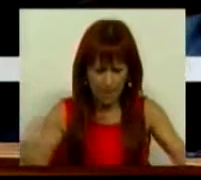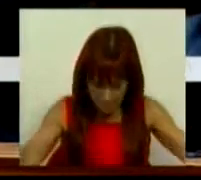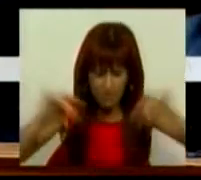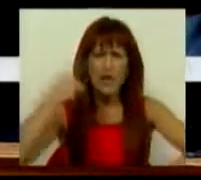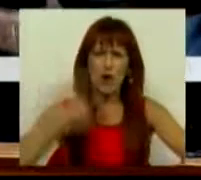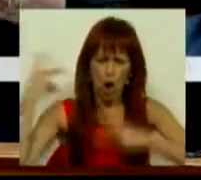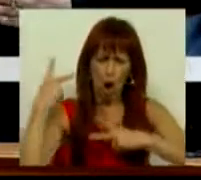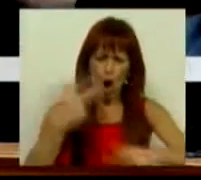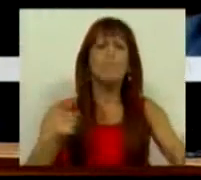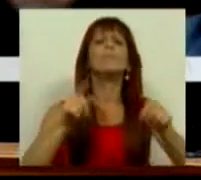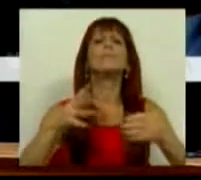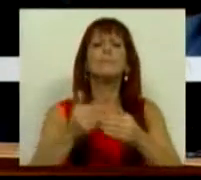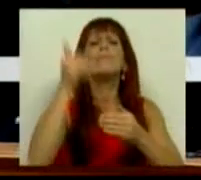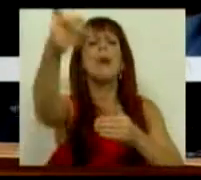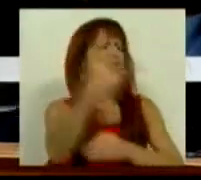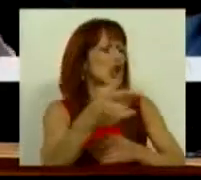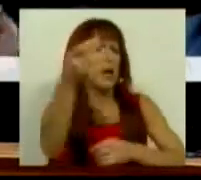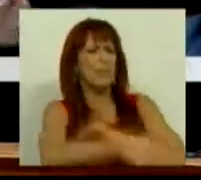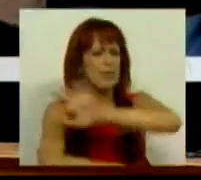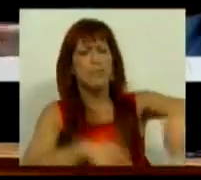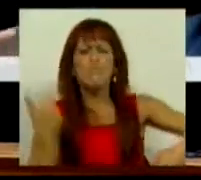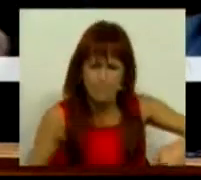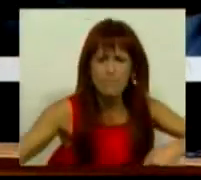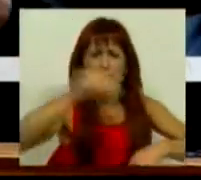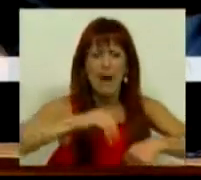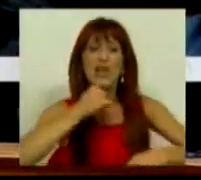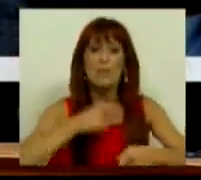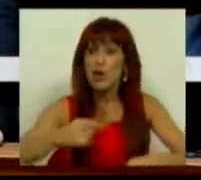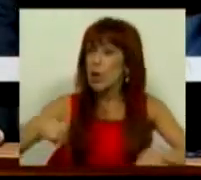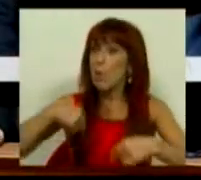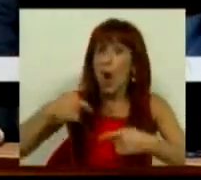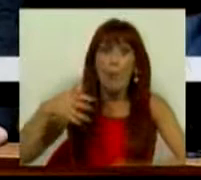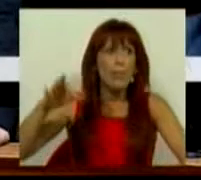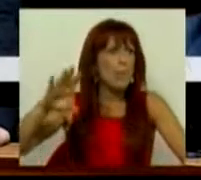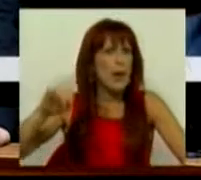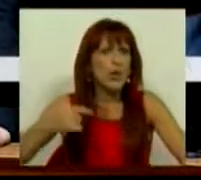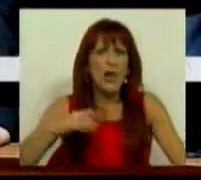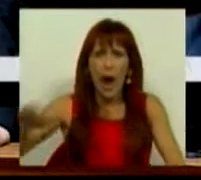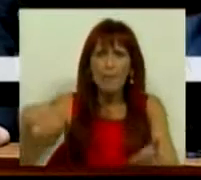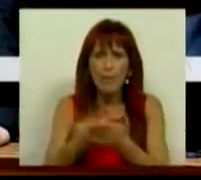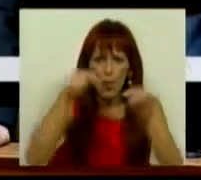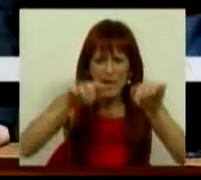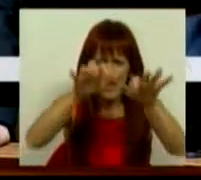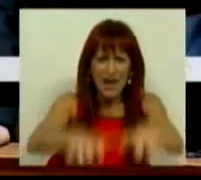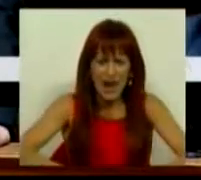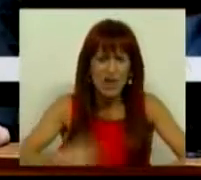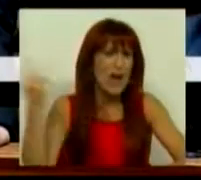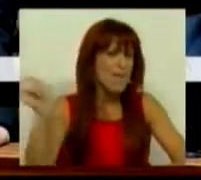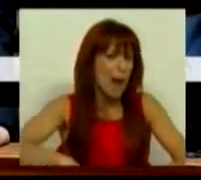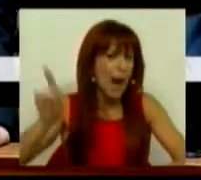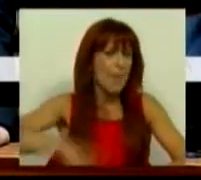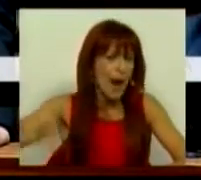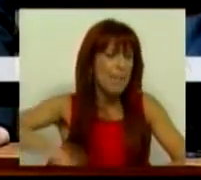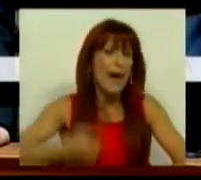aumentar a dose da austeridade, ir para além da Troika e em medidas que o próprio PS já propôs nesta Câmara